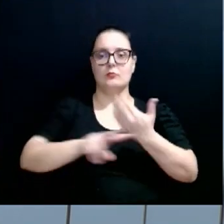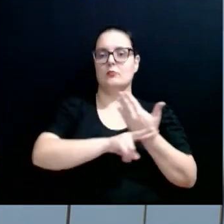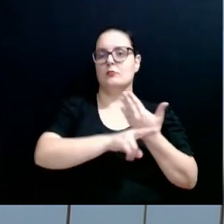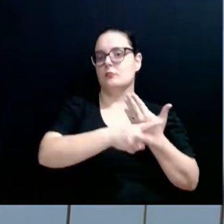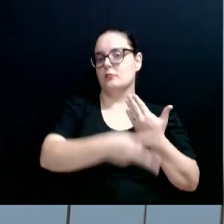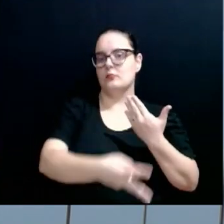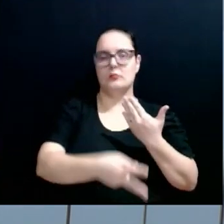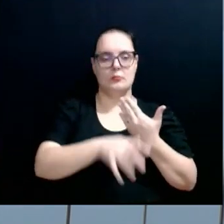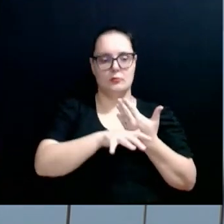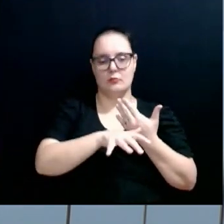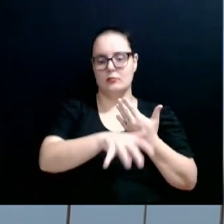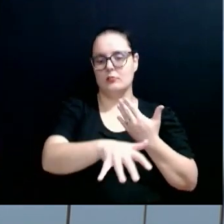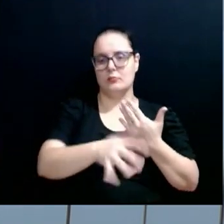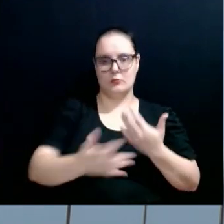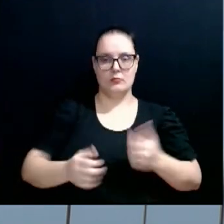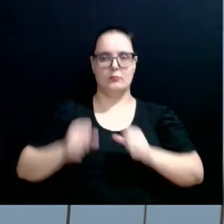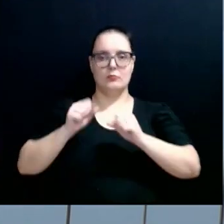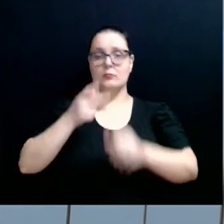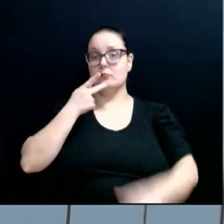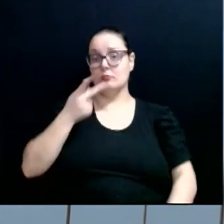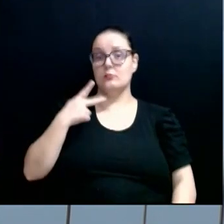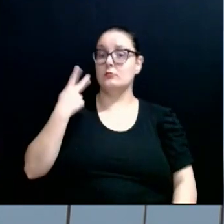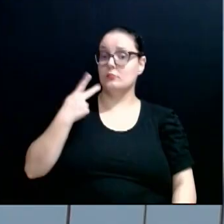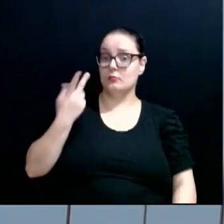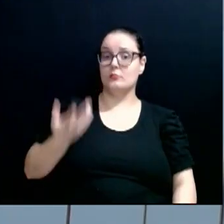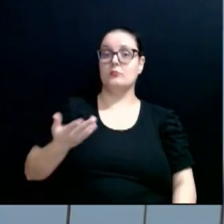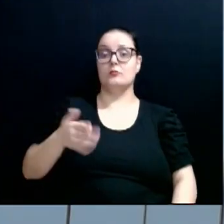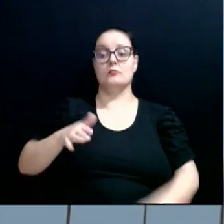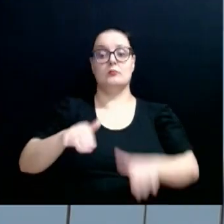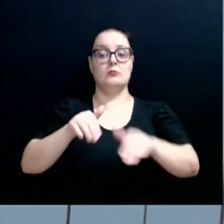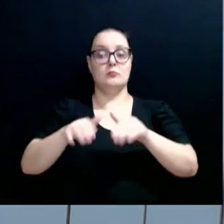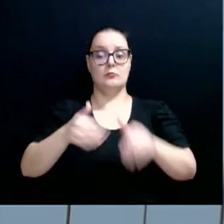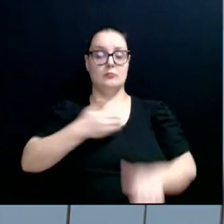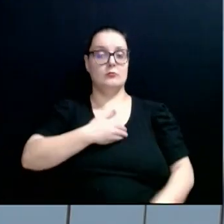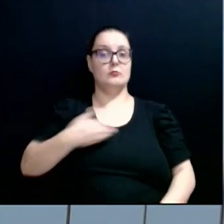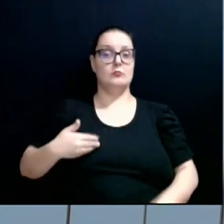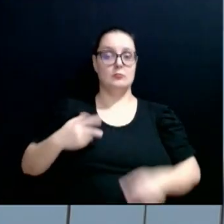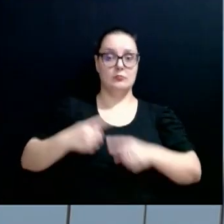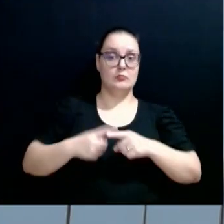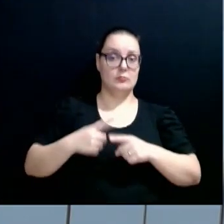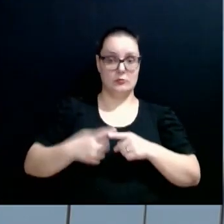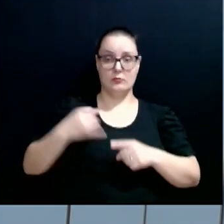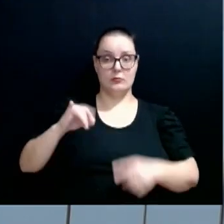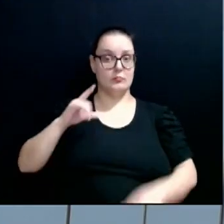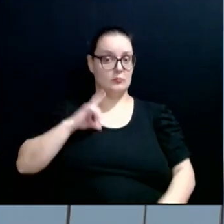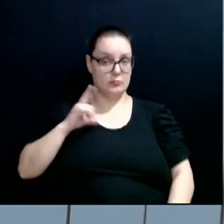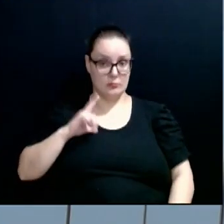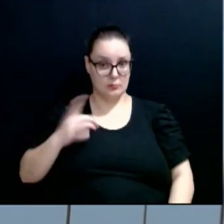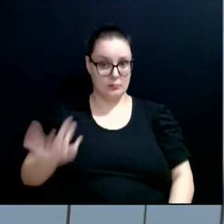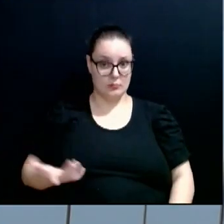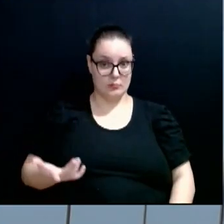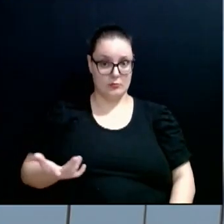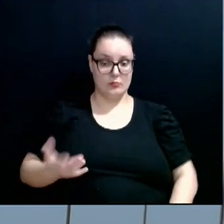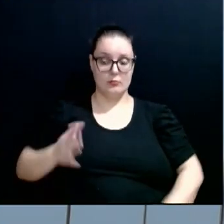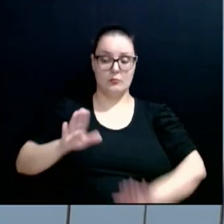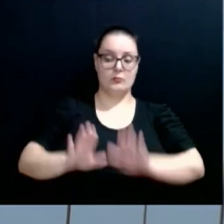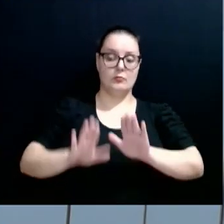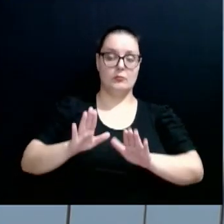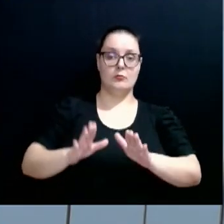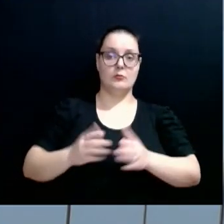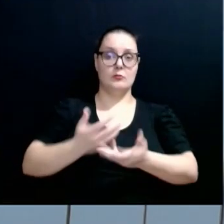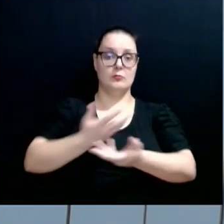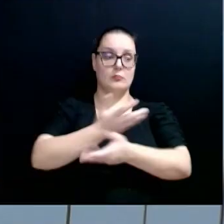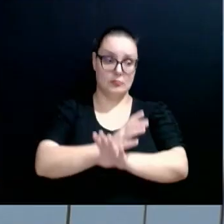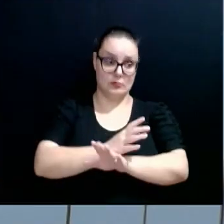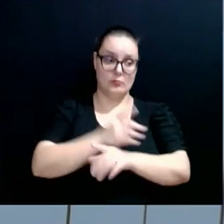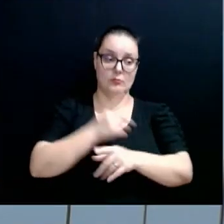pode falar política de um chamamento público, porque se houve uma licitação deserta é porque de fato não